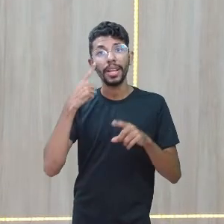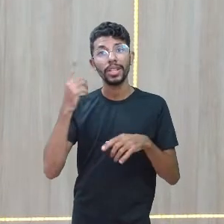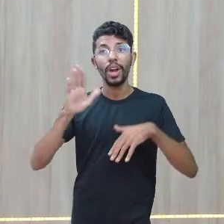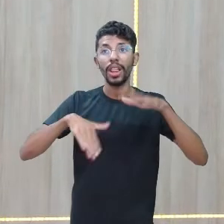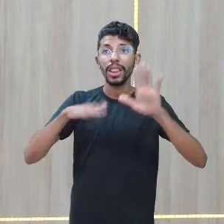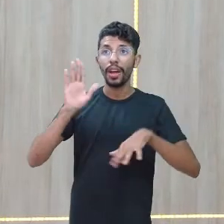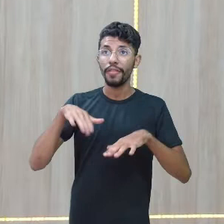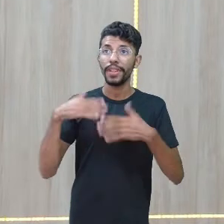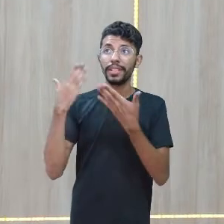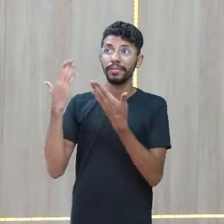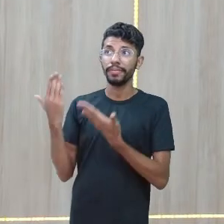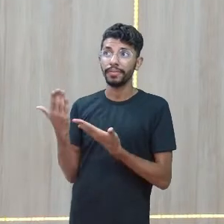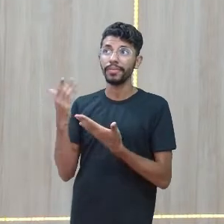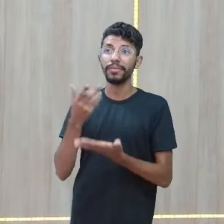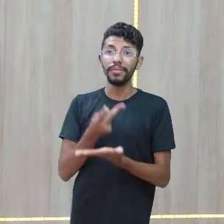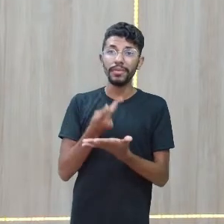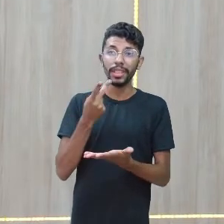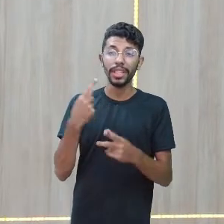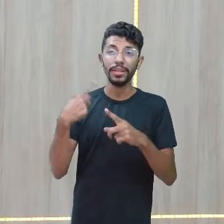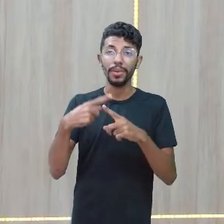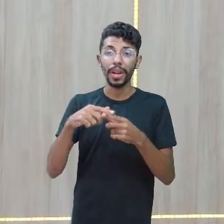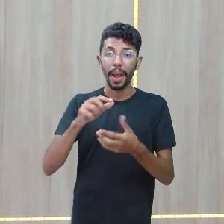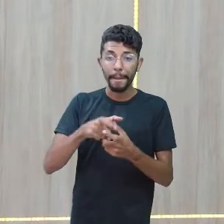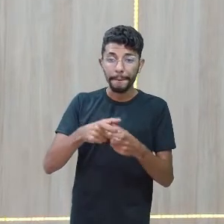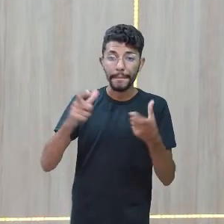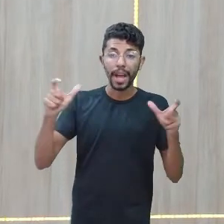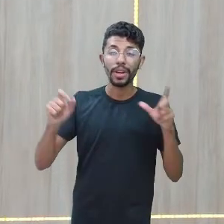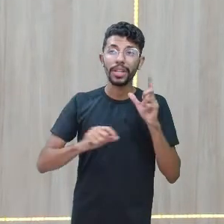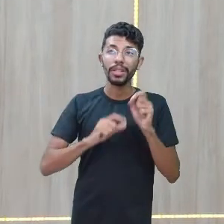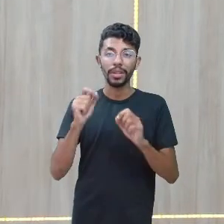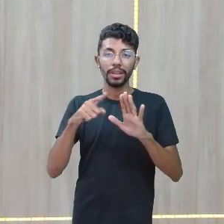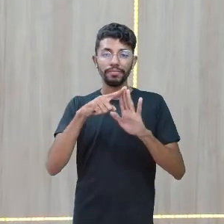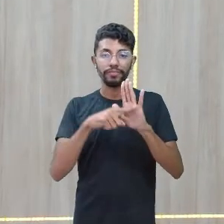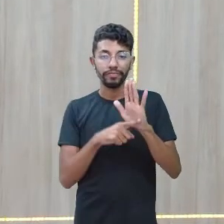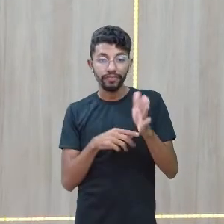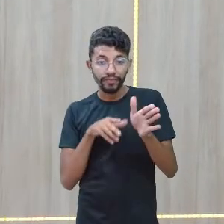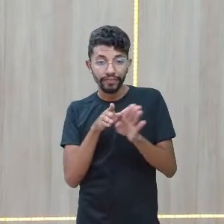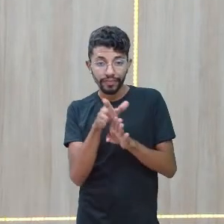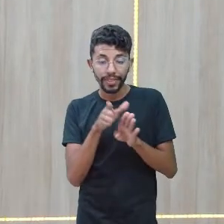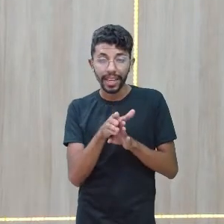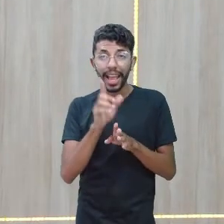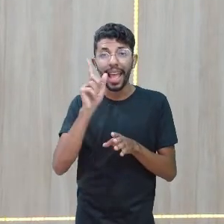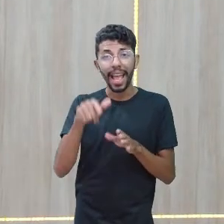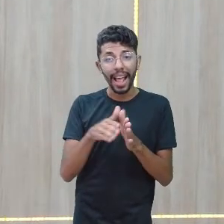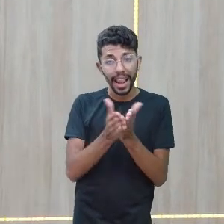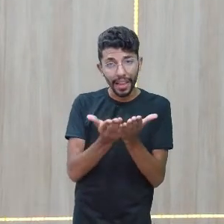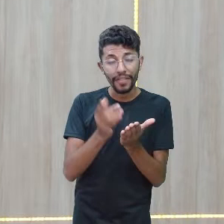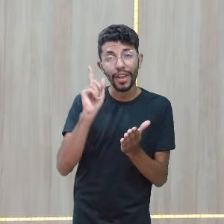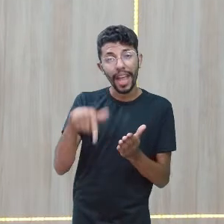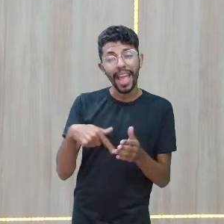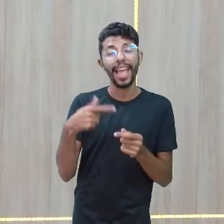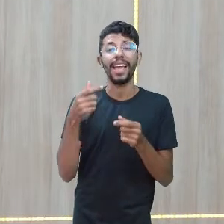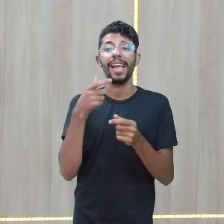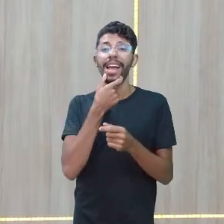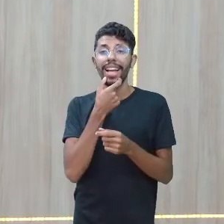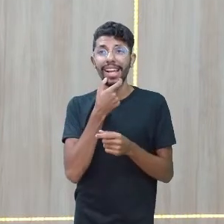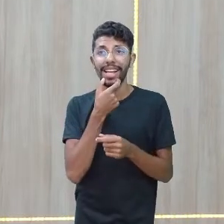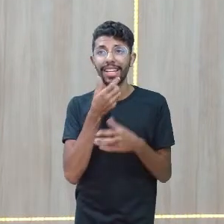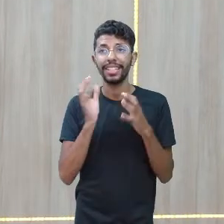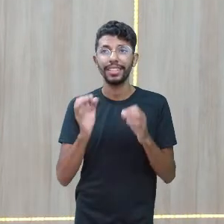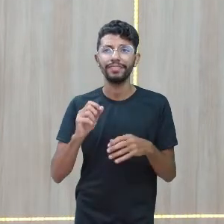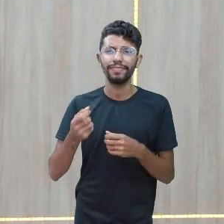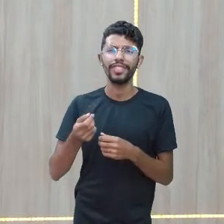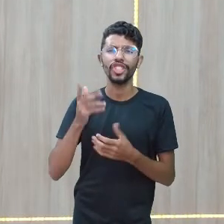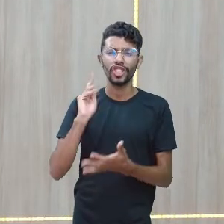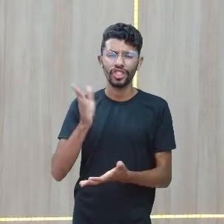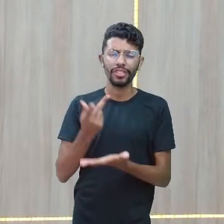dos manuais estão em língua inglesa. Uma vez eu comprei um controle remoto, um controle remoto universal, e